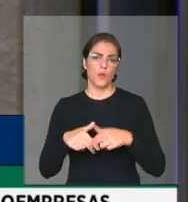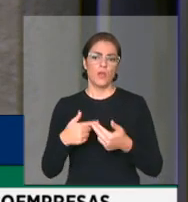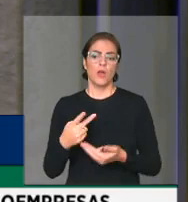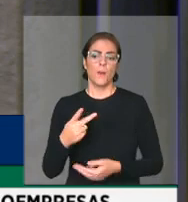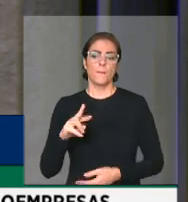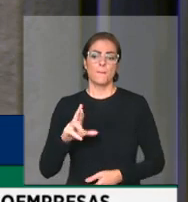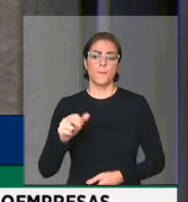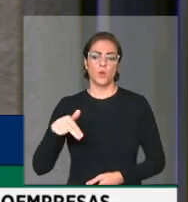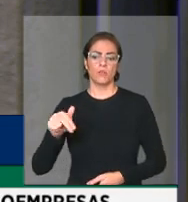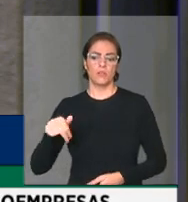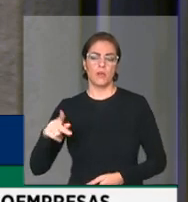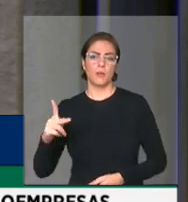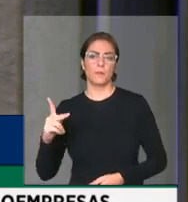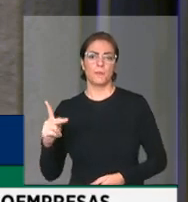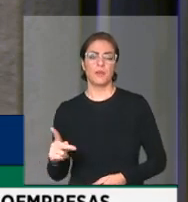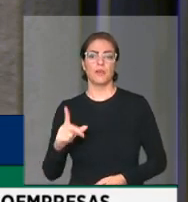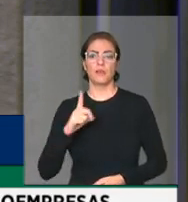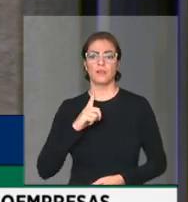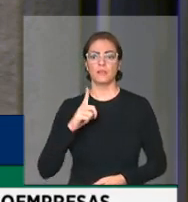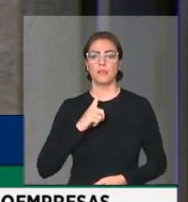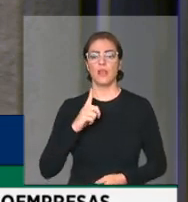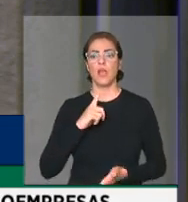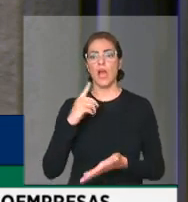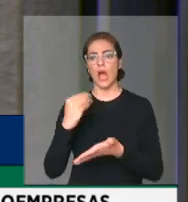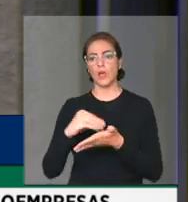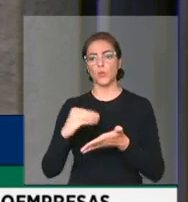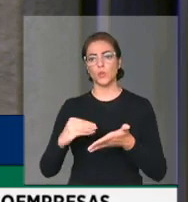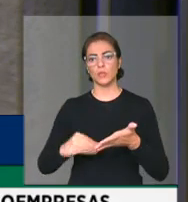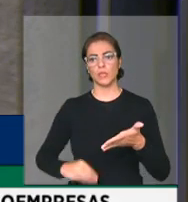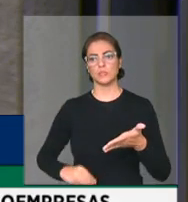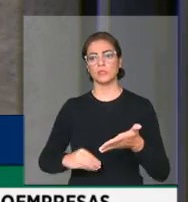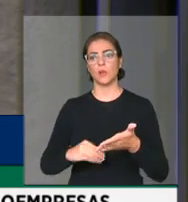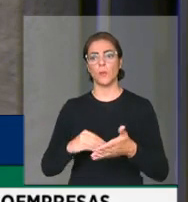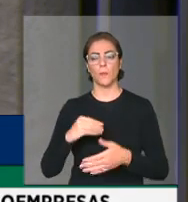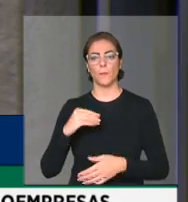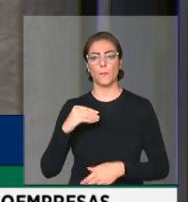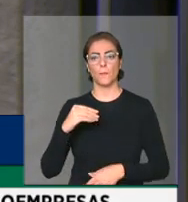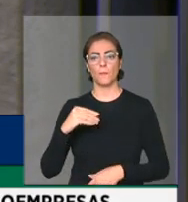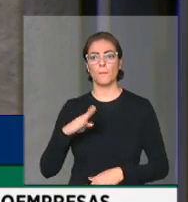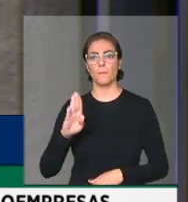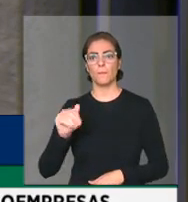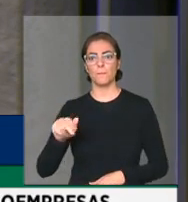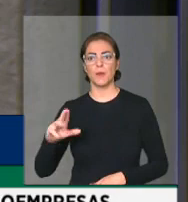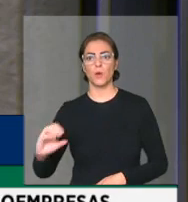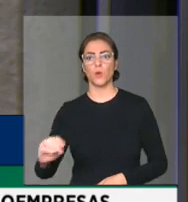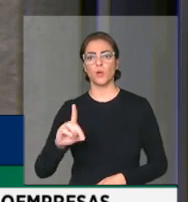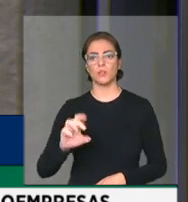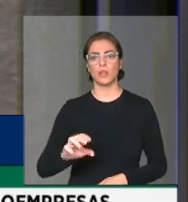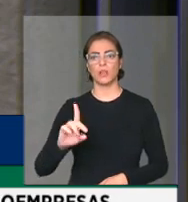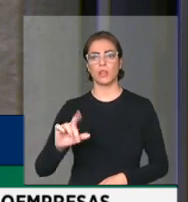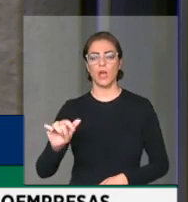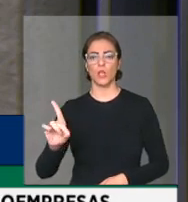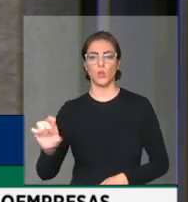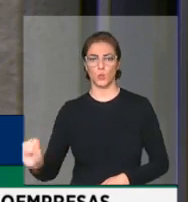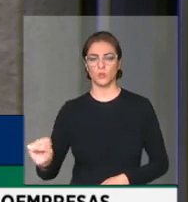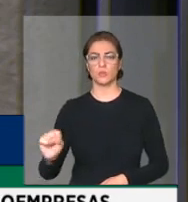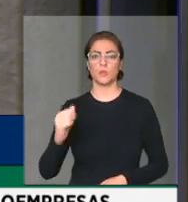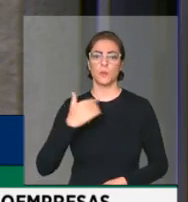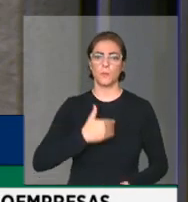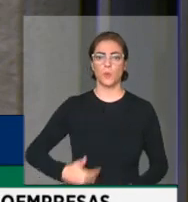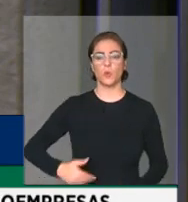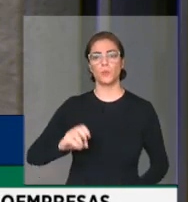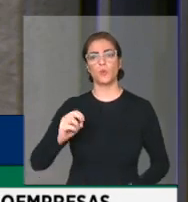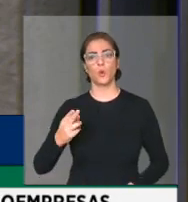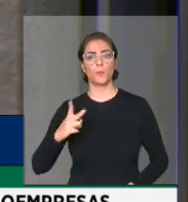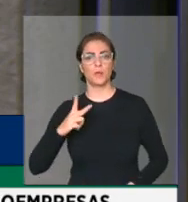a existência de anotações em quaisquer bancos de dados, públicos ou privados, que impliquem